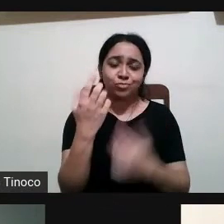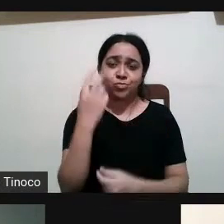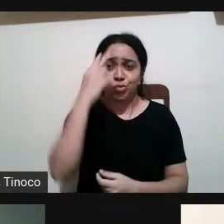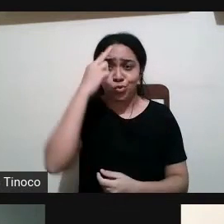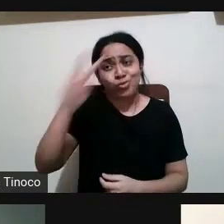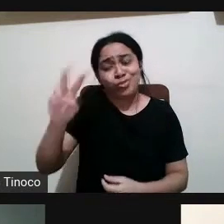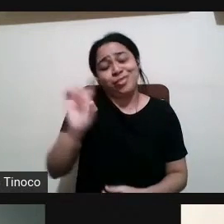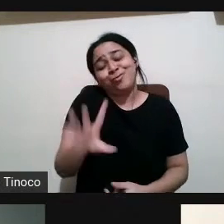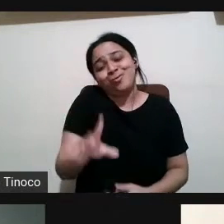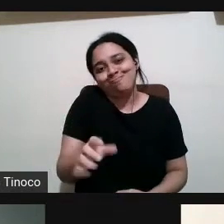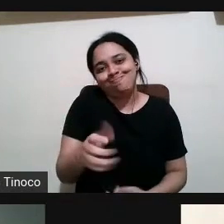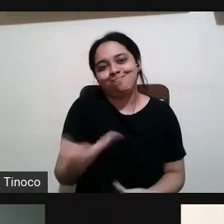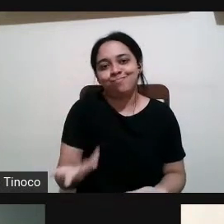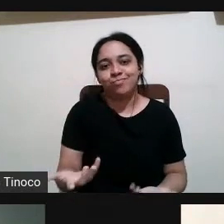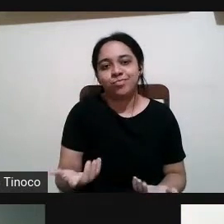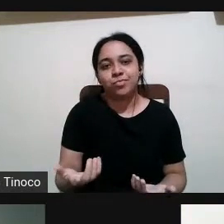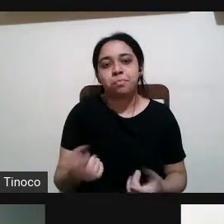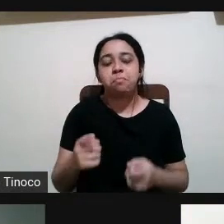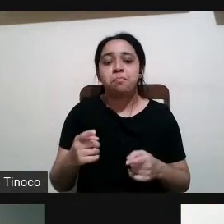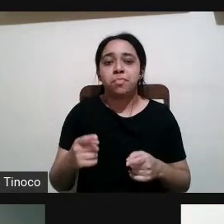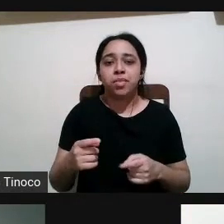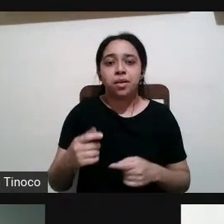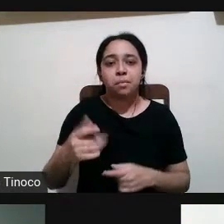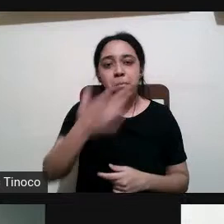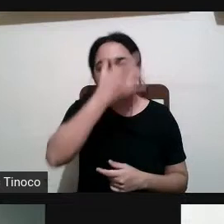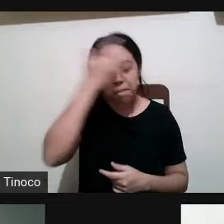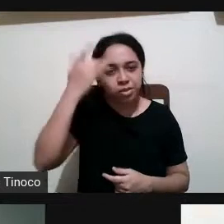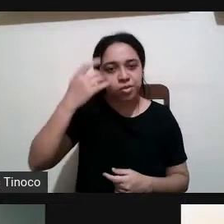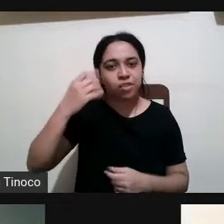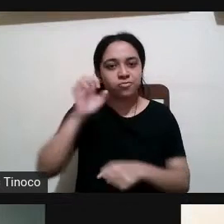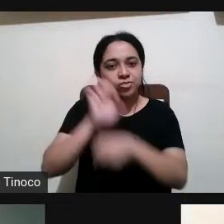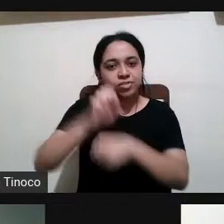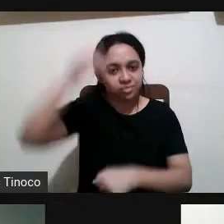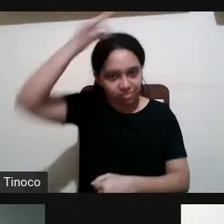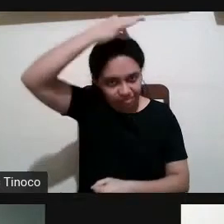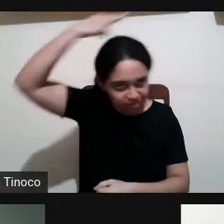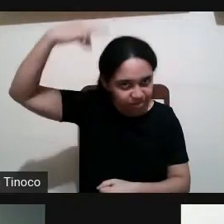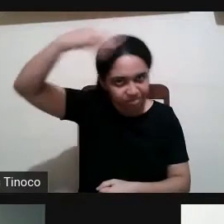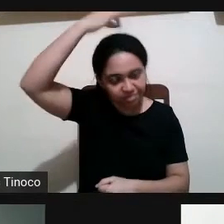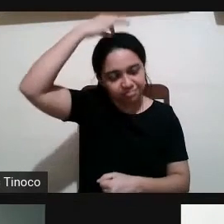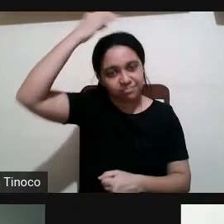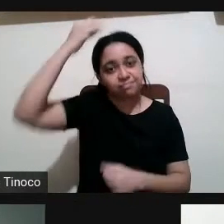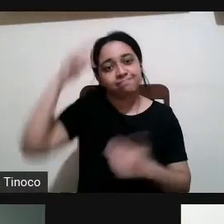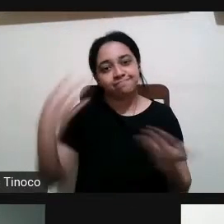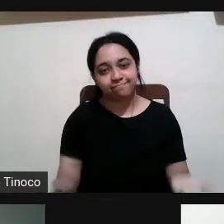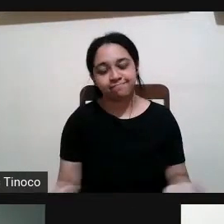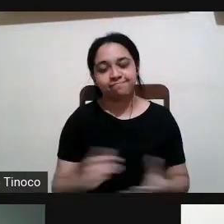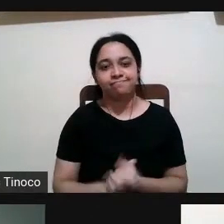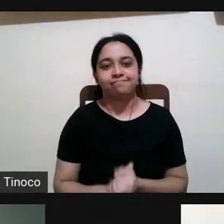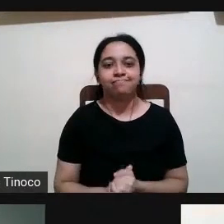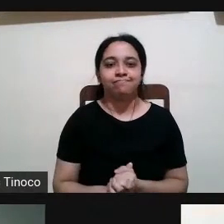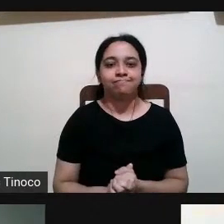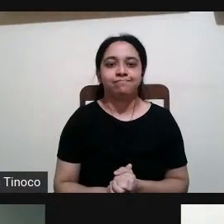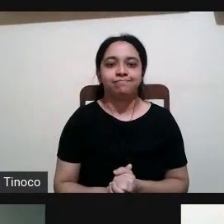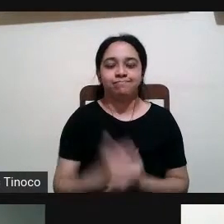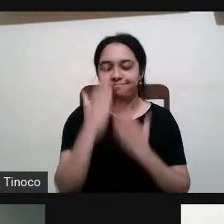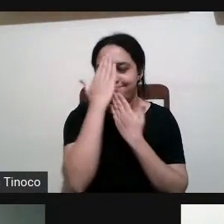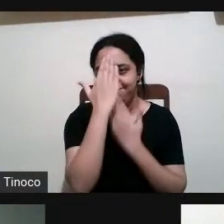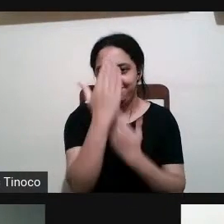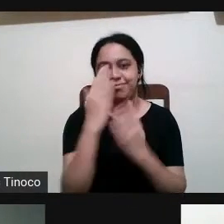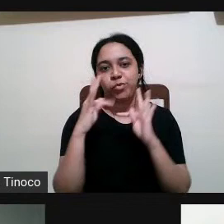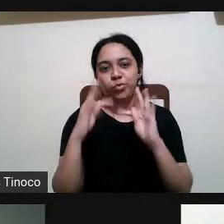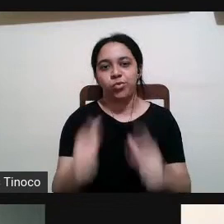né? Então, o pessoal do Espírito Santo, vamos fazer aí mais eventos, e é isso. Só tenho a agradecer.